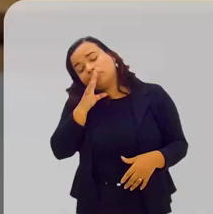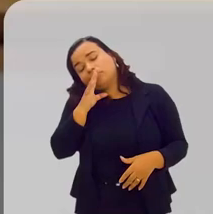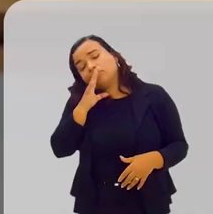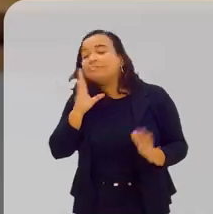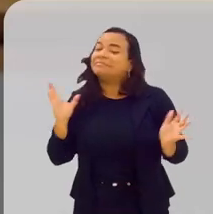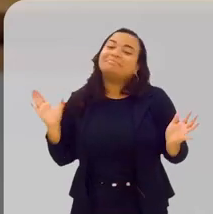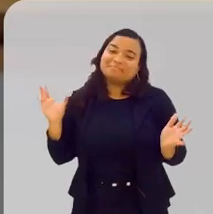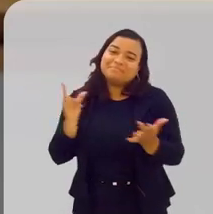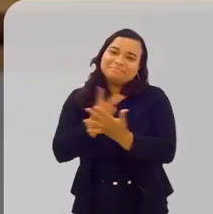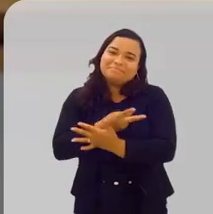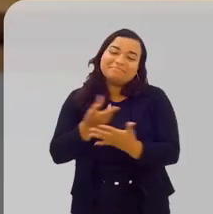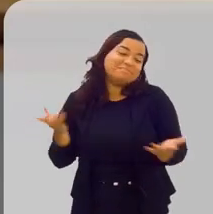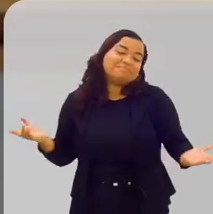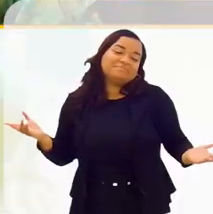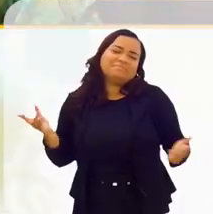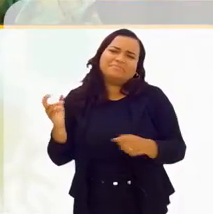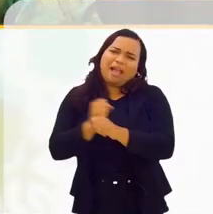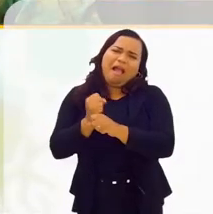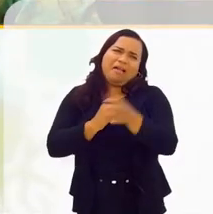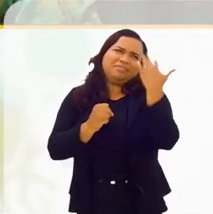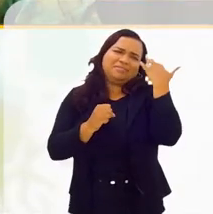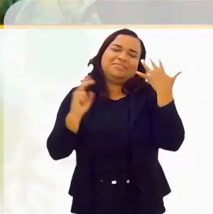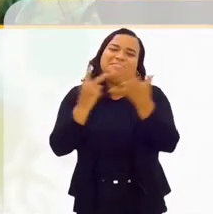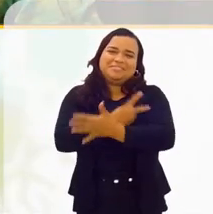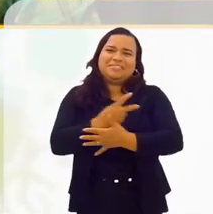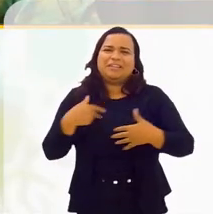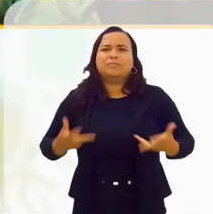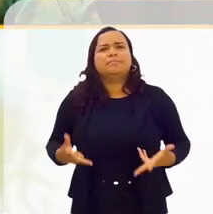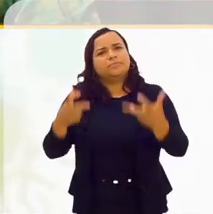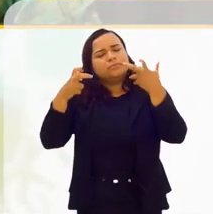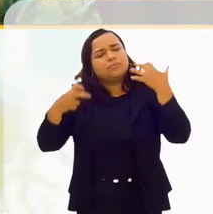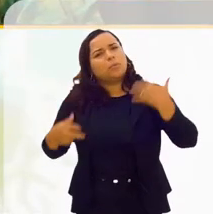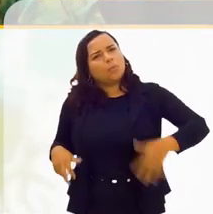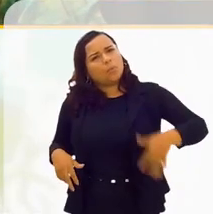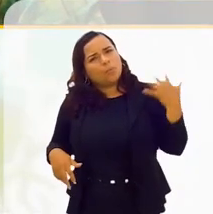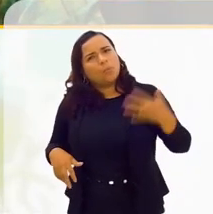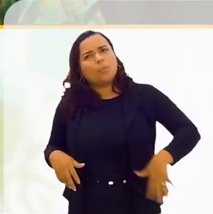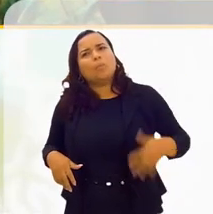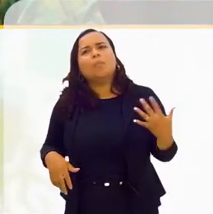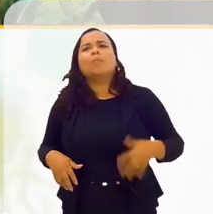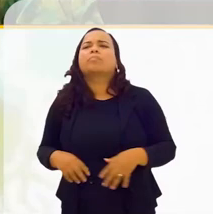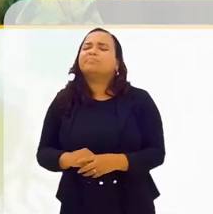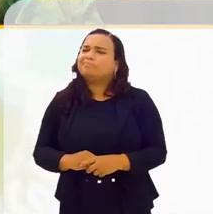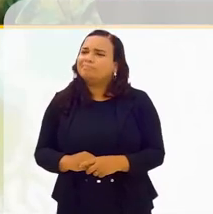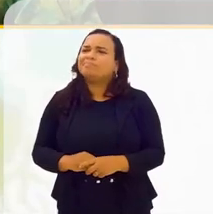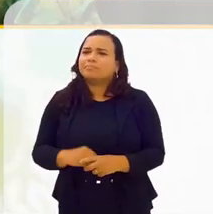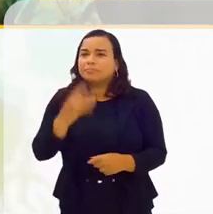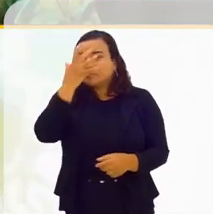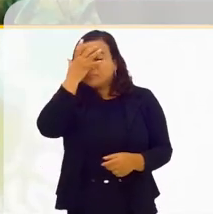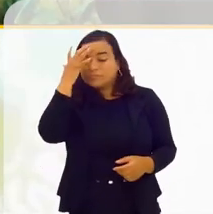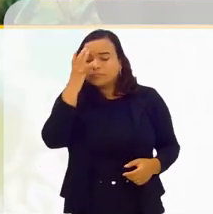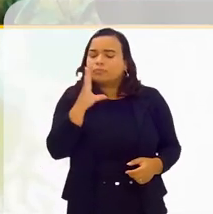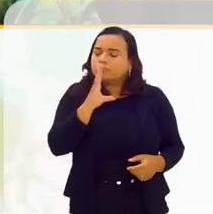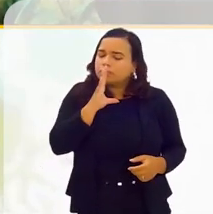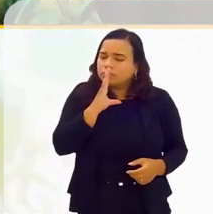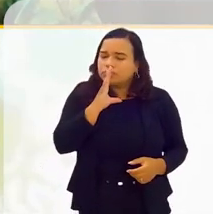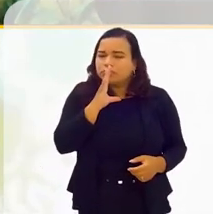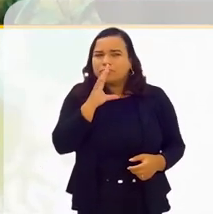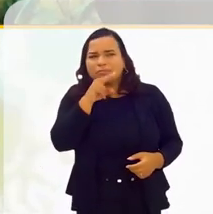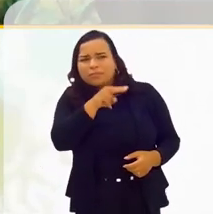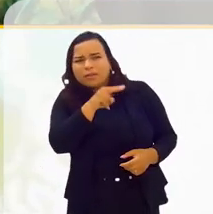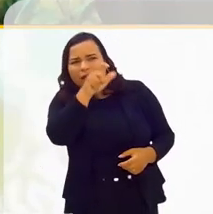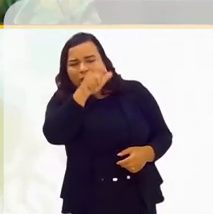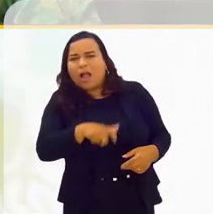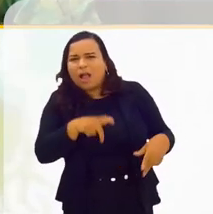Assim isso foi tem muitos anos e aí eu peguei isso eu falei assim cara Nem toda pessoa que tá fechada